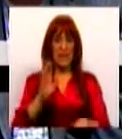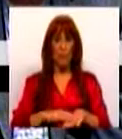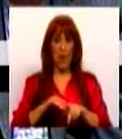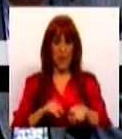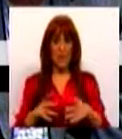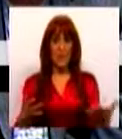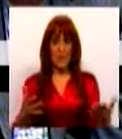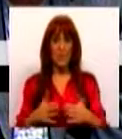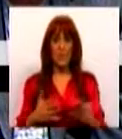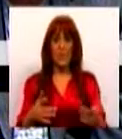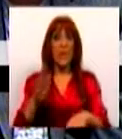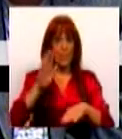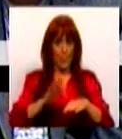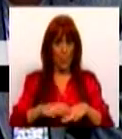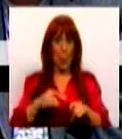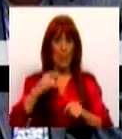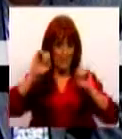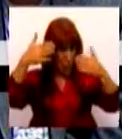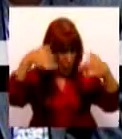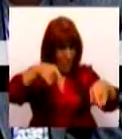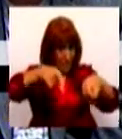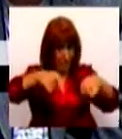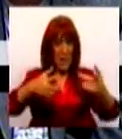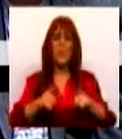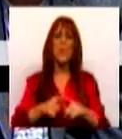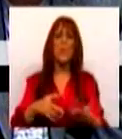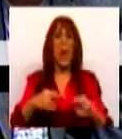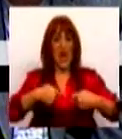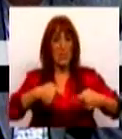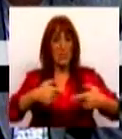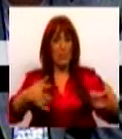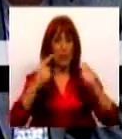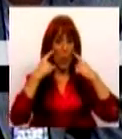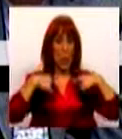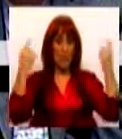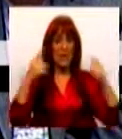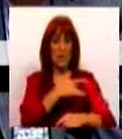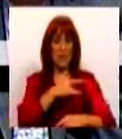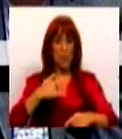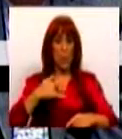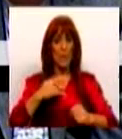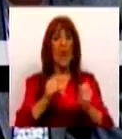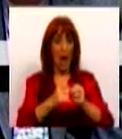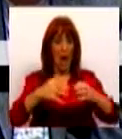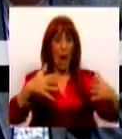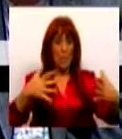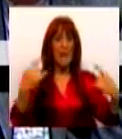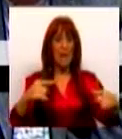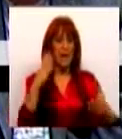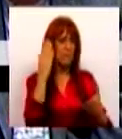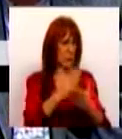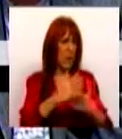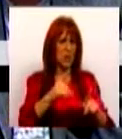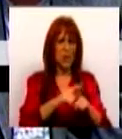E é por isso que, graças a essa prioridade, não só a despesa pública com saúde tem aumentado desde